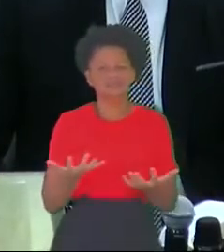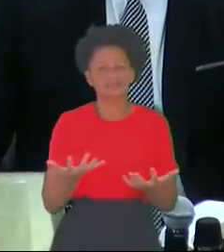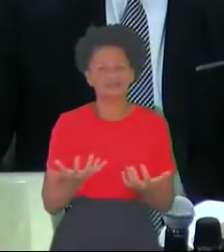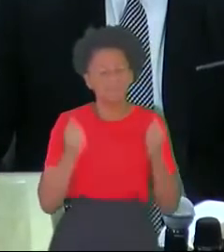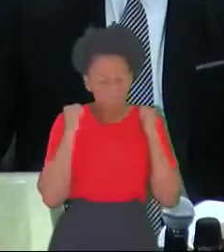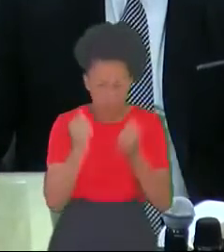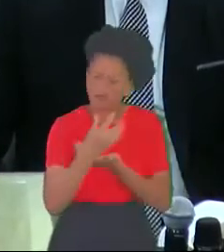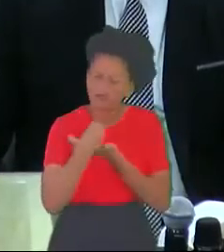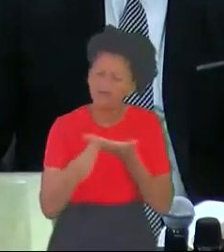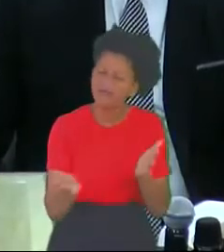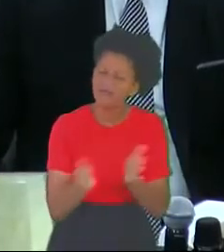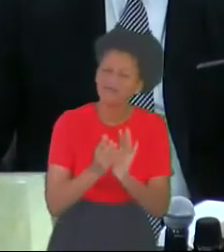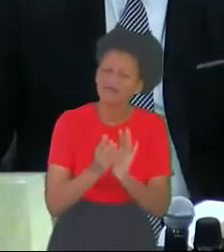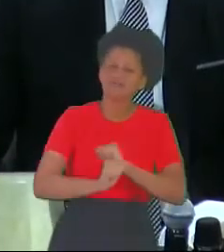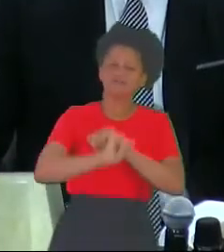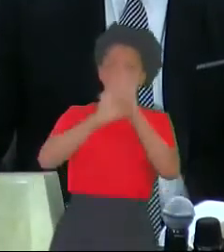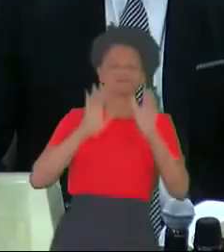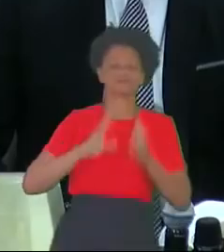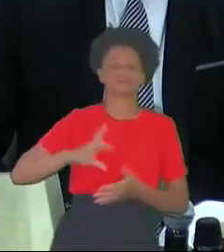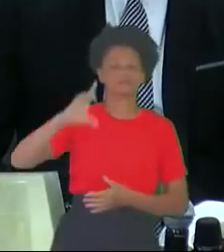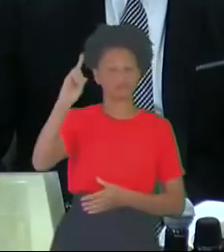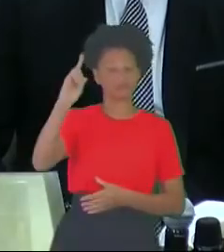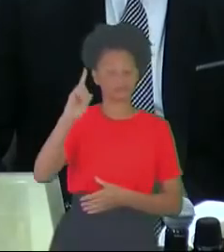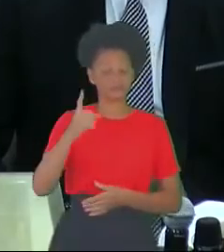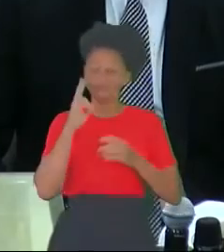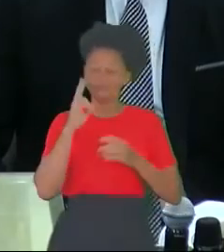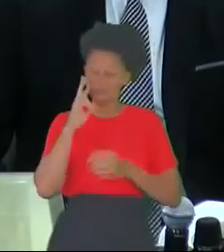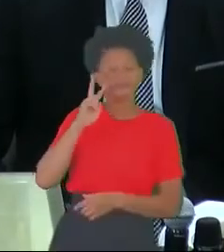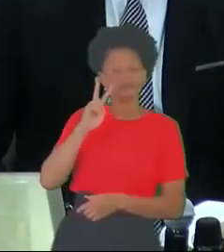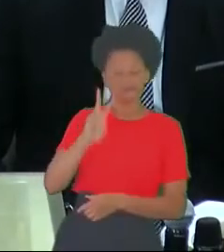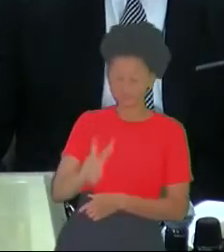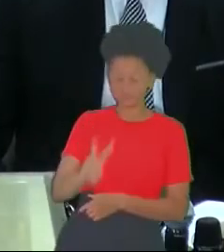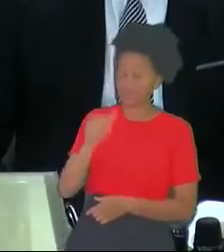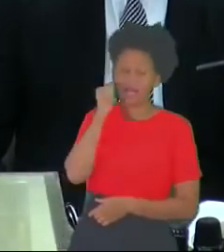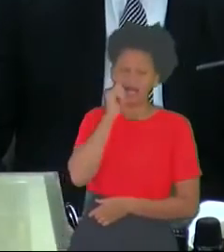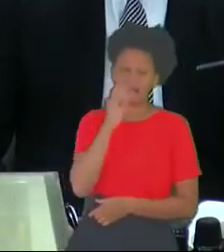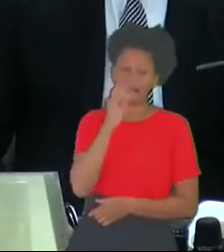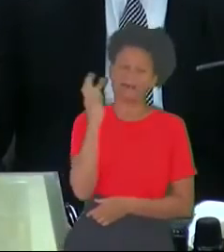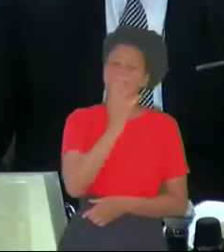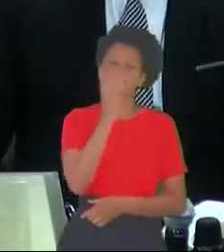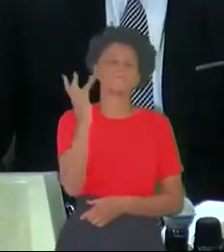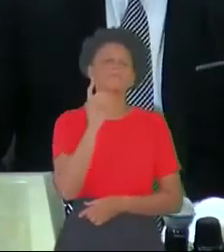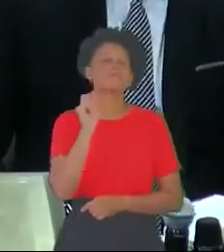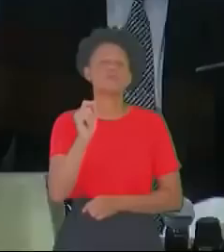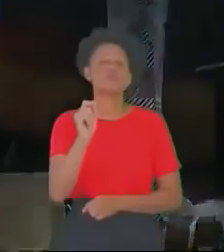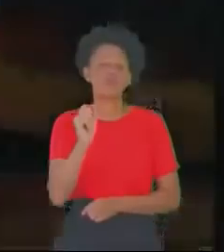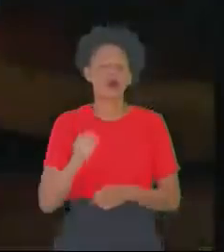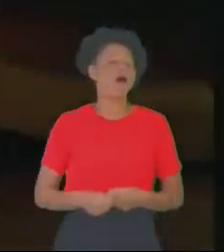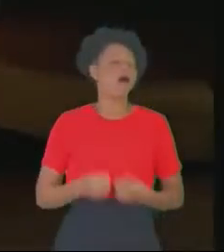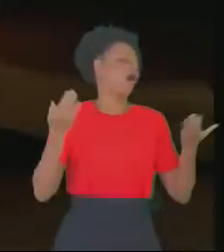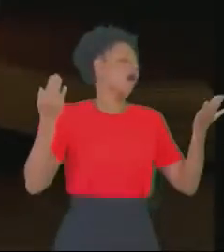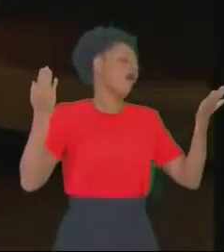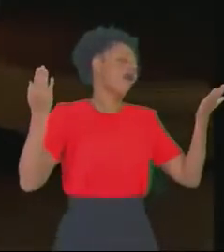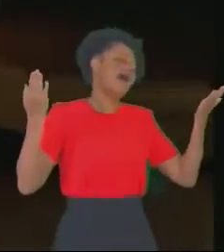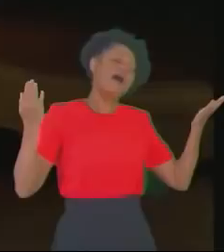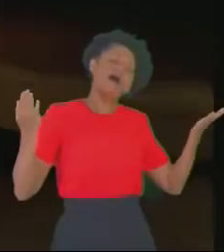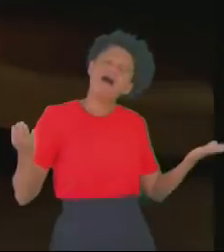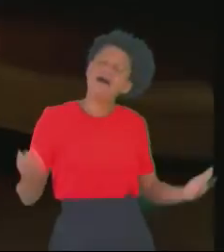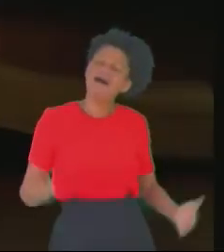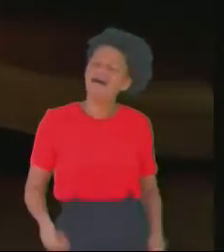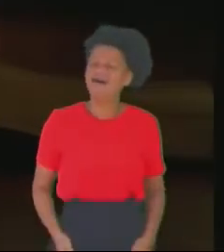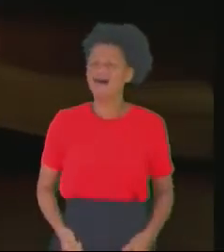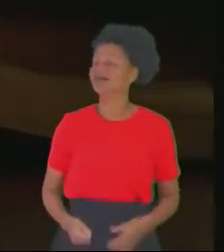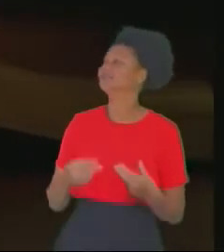dizer glória a Deus por isso? Veja que a noiva diz: ah, é uma interjeição de desejo. Ah, quem me dera que